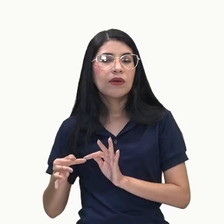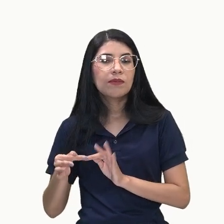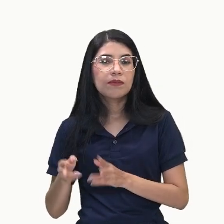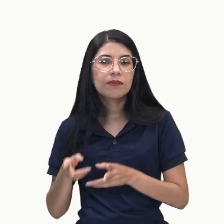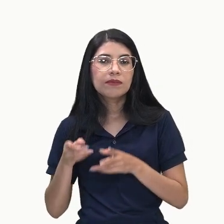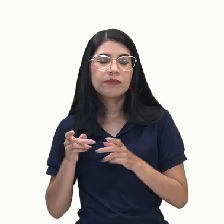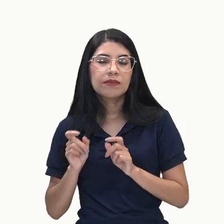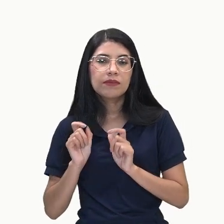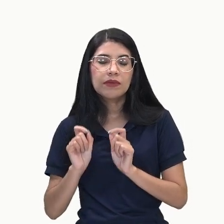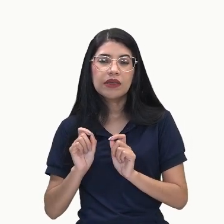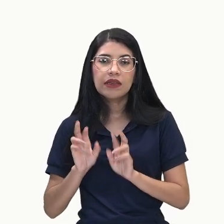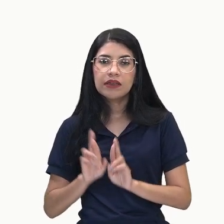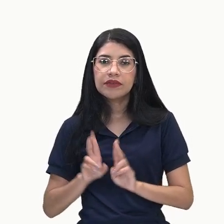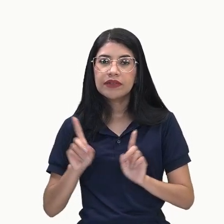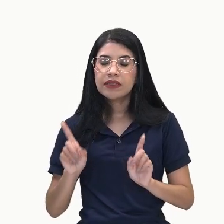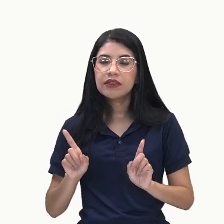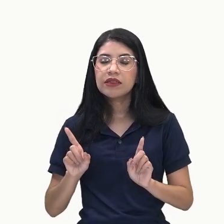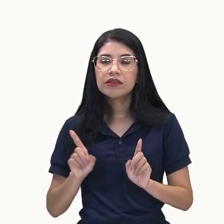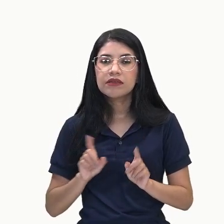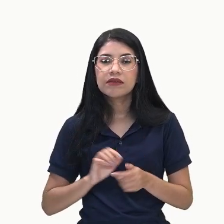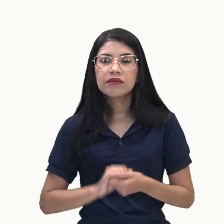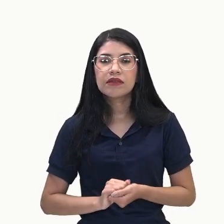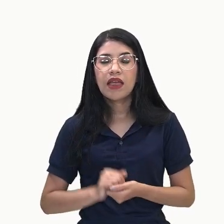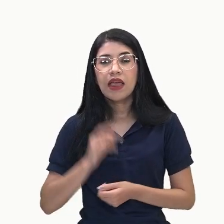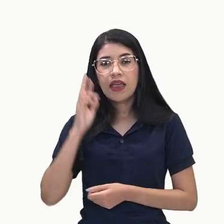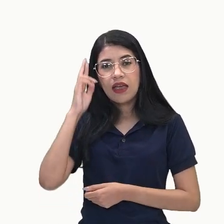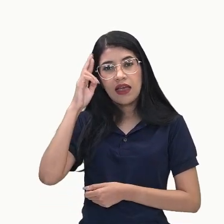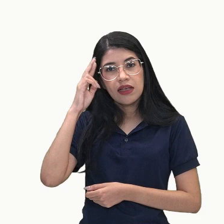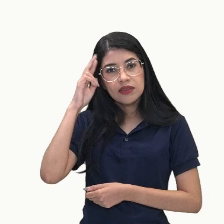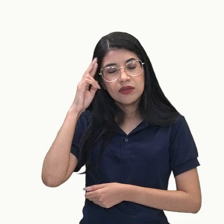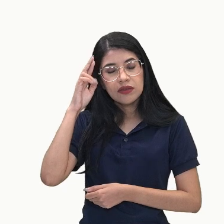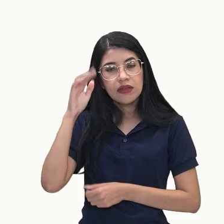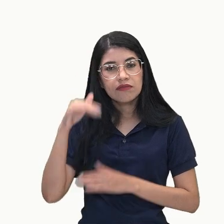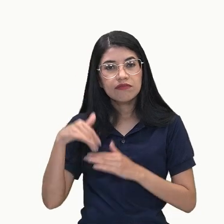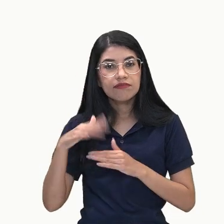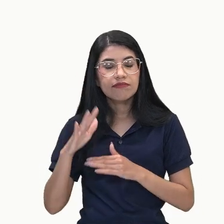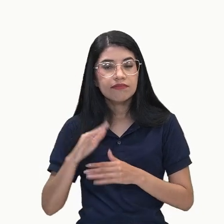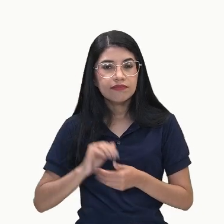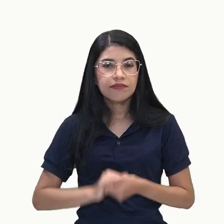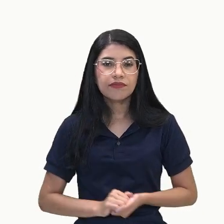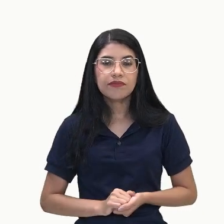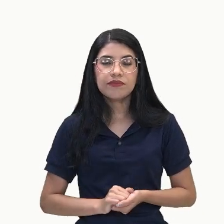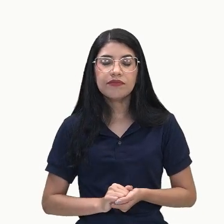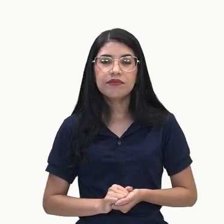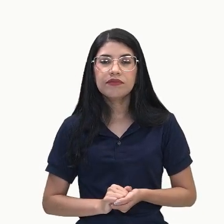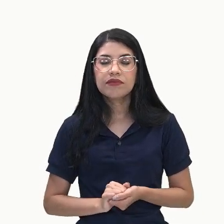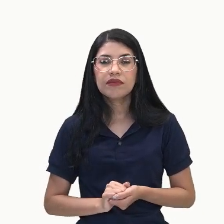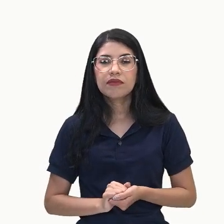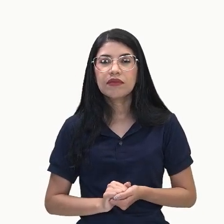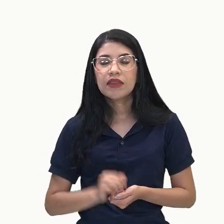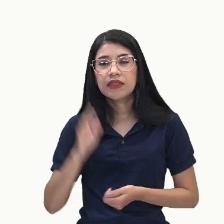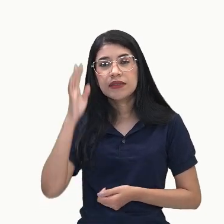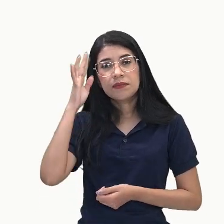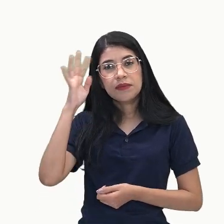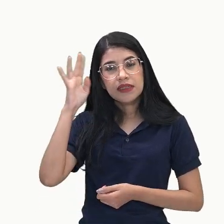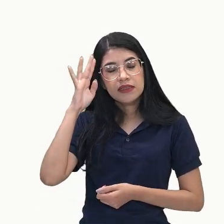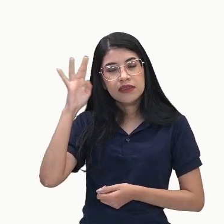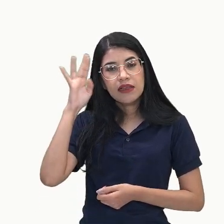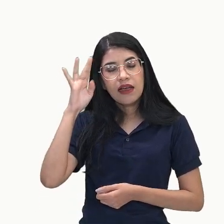aqui, já é o racional, racionalismo. Pensar, né?